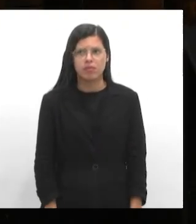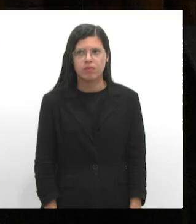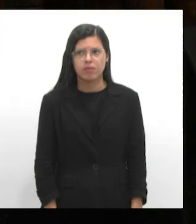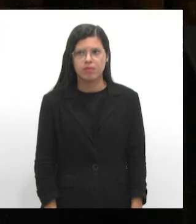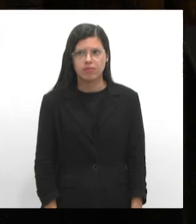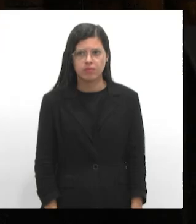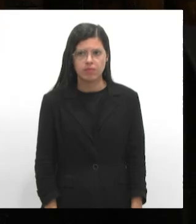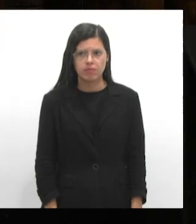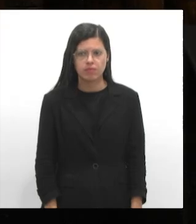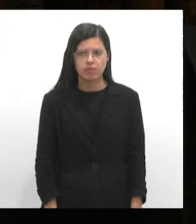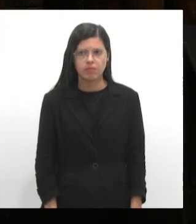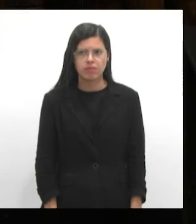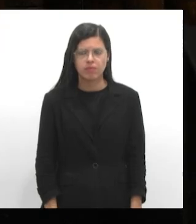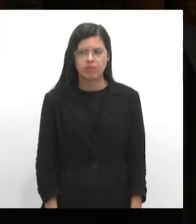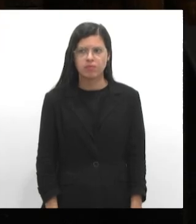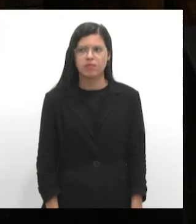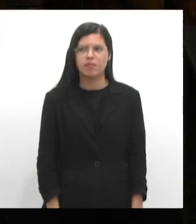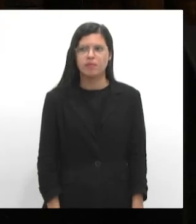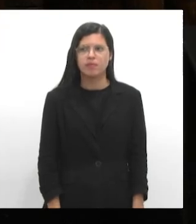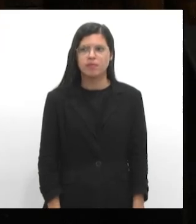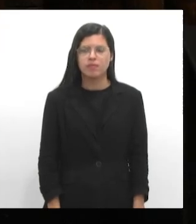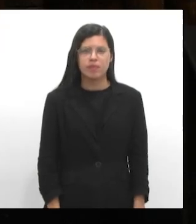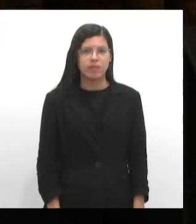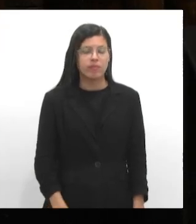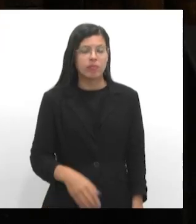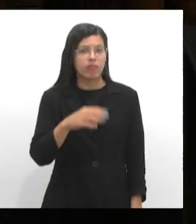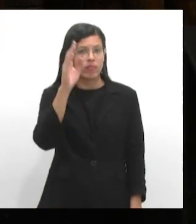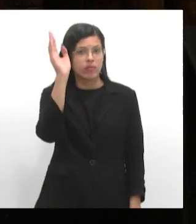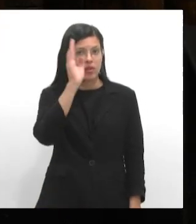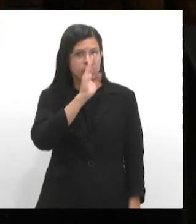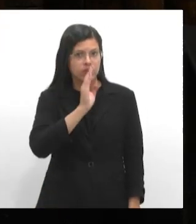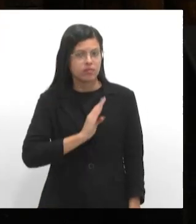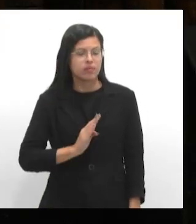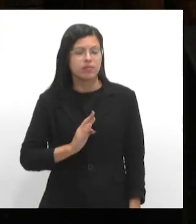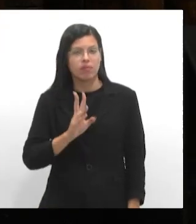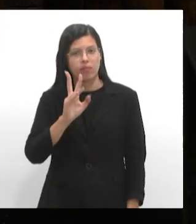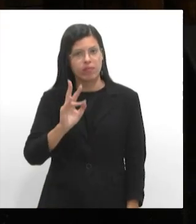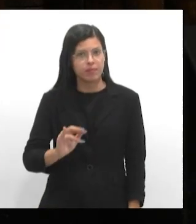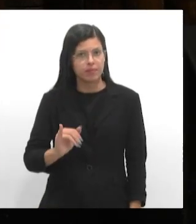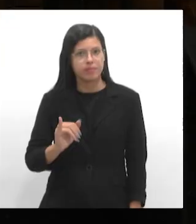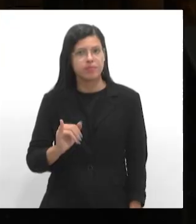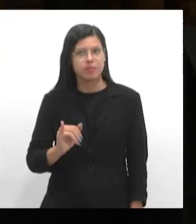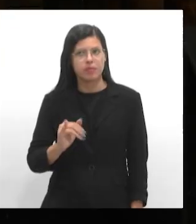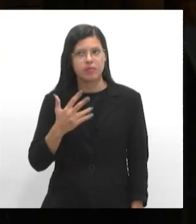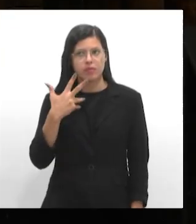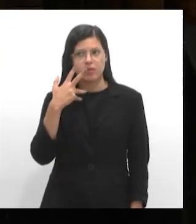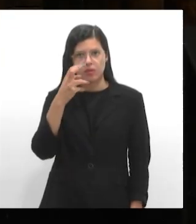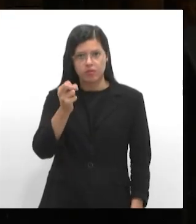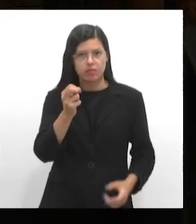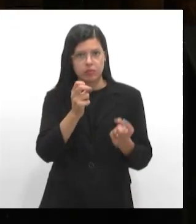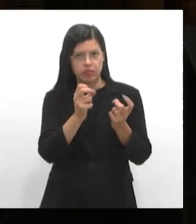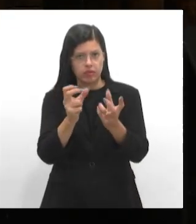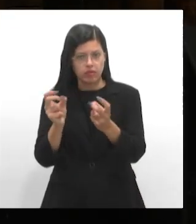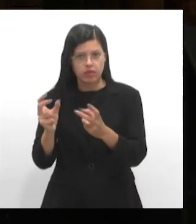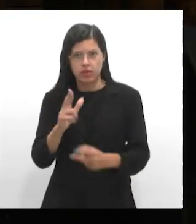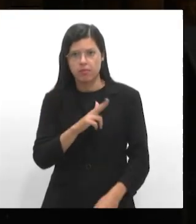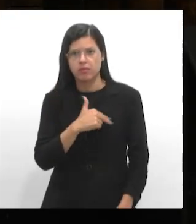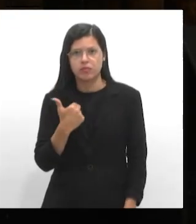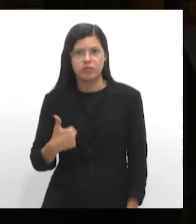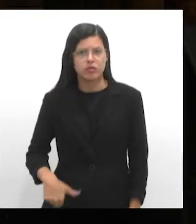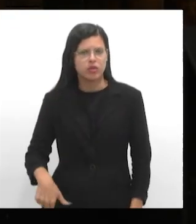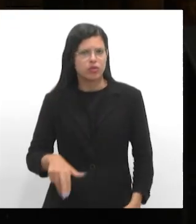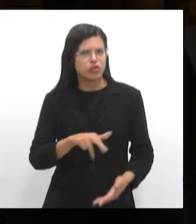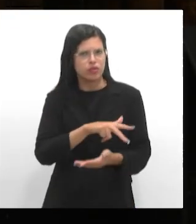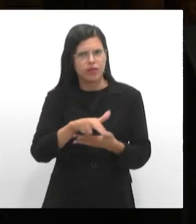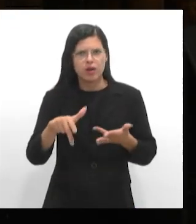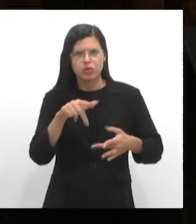E o Brasil vai intensificar a exportação para a China de muitos